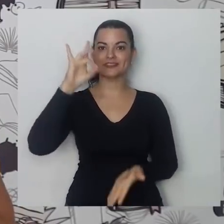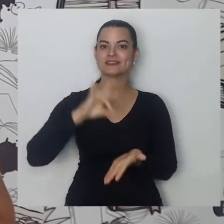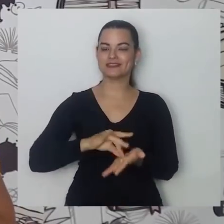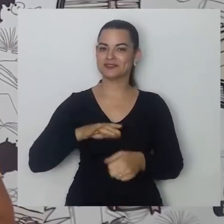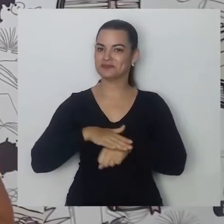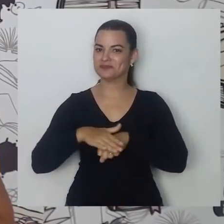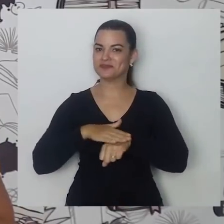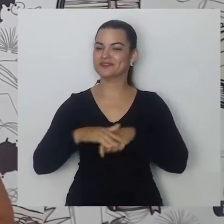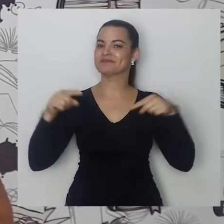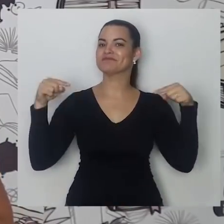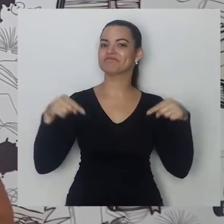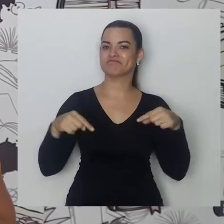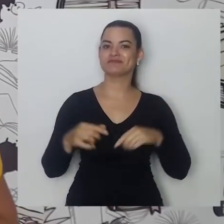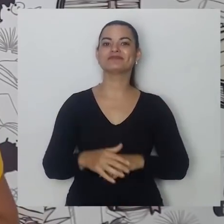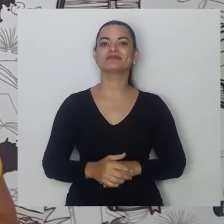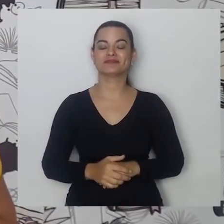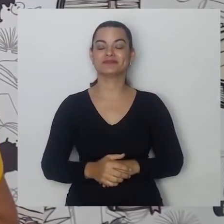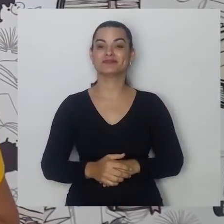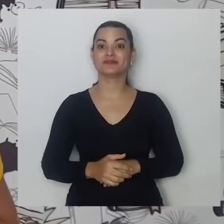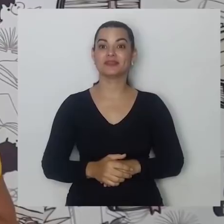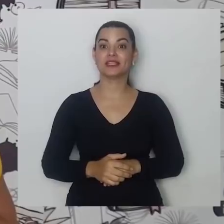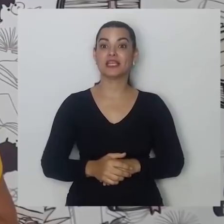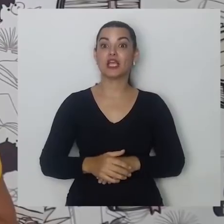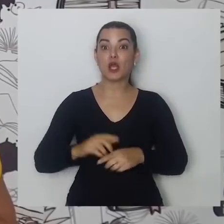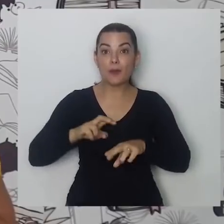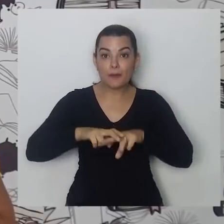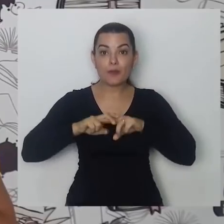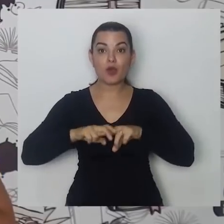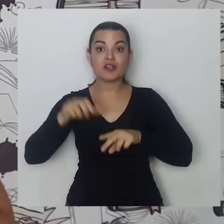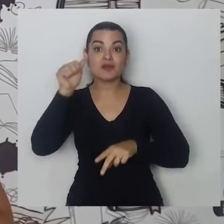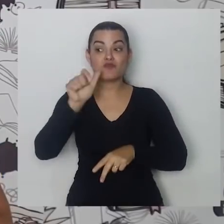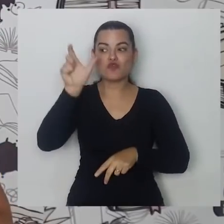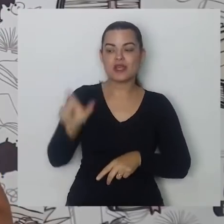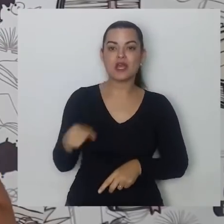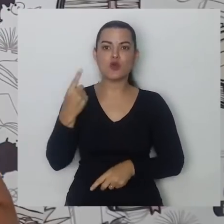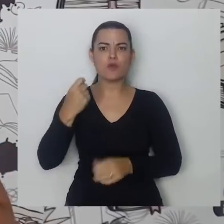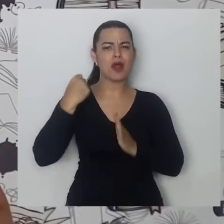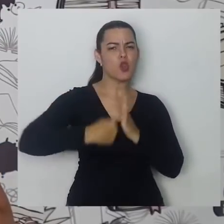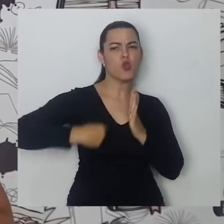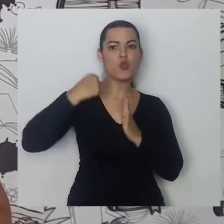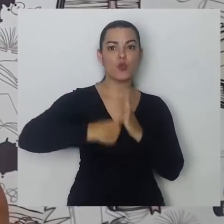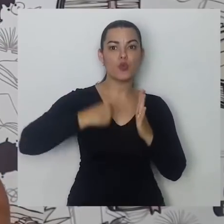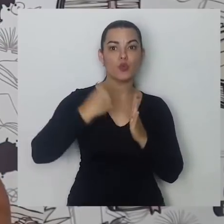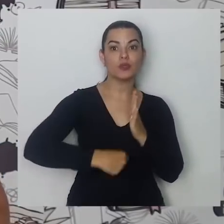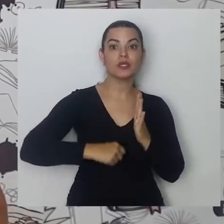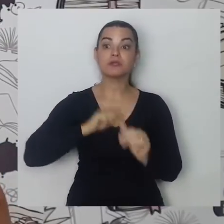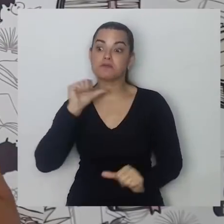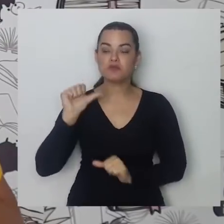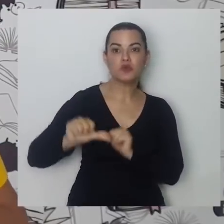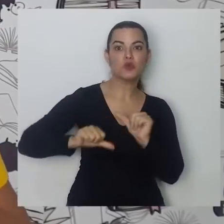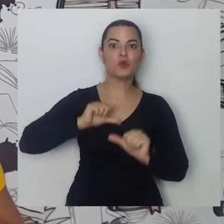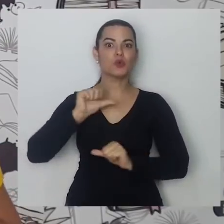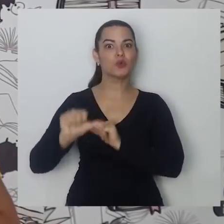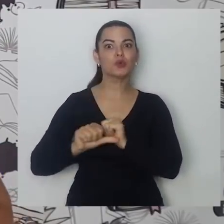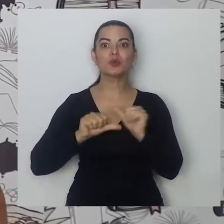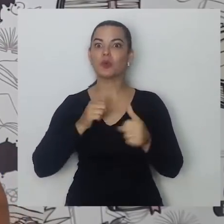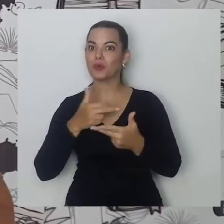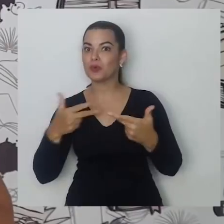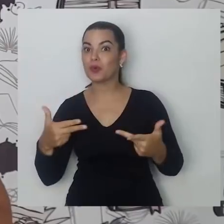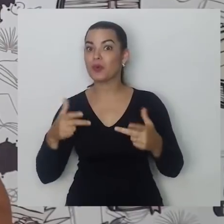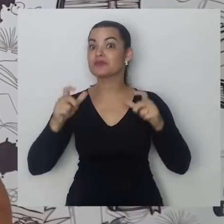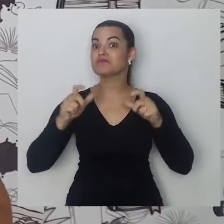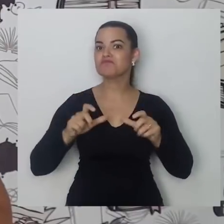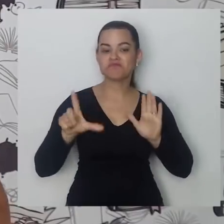importante para conversarmos aqui e que foi a partir da luta de uma mulher que muitas transformações aí, principalmente